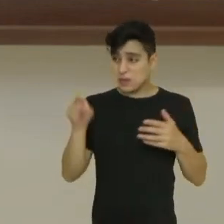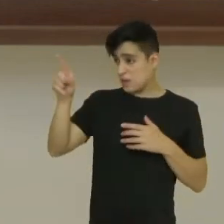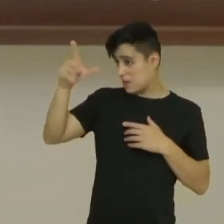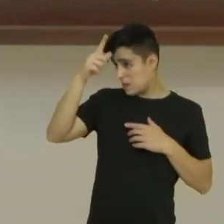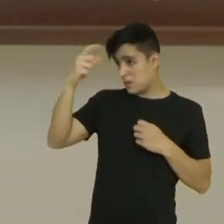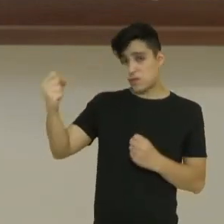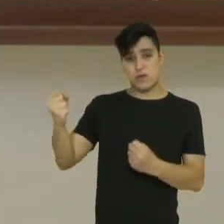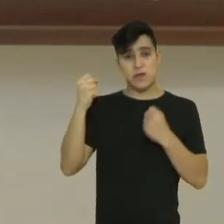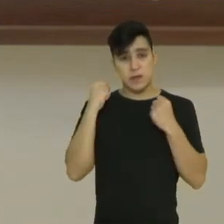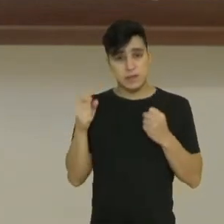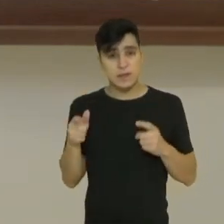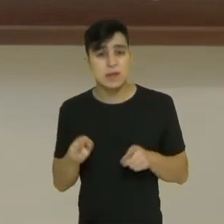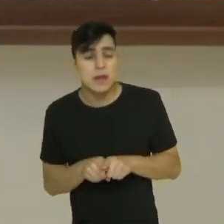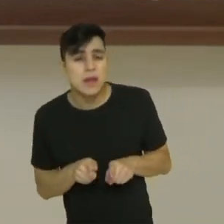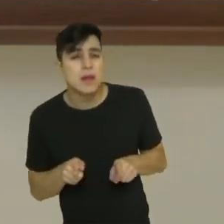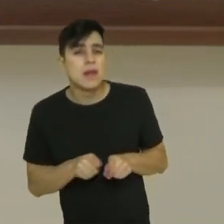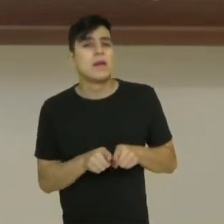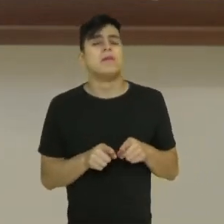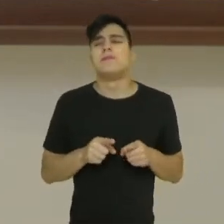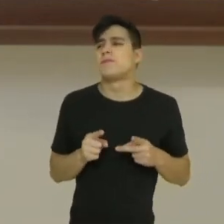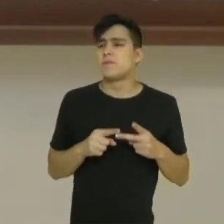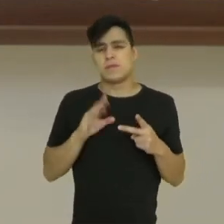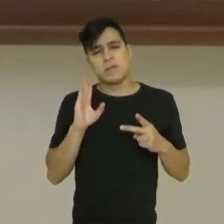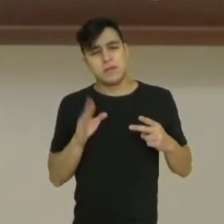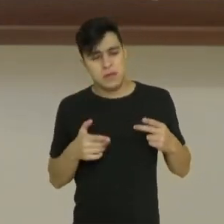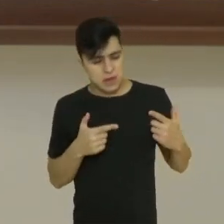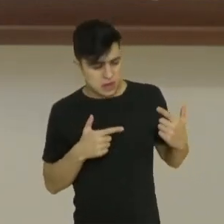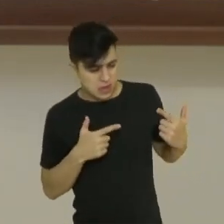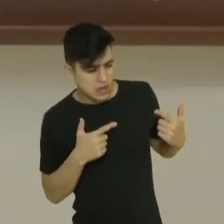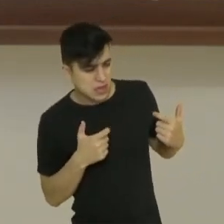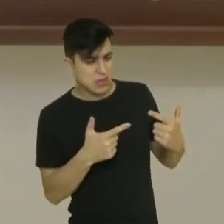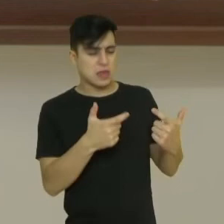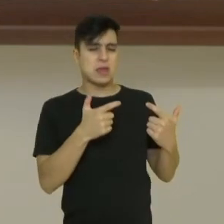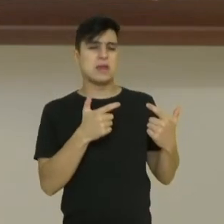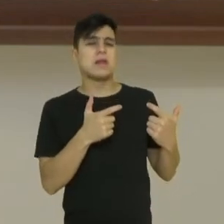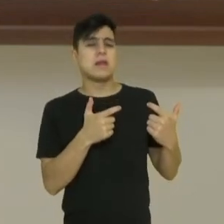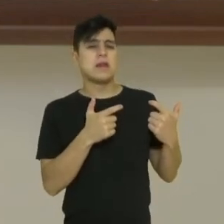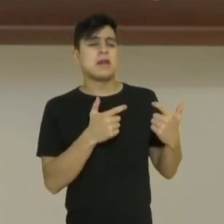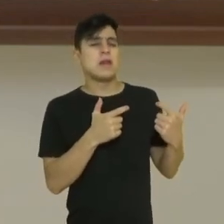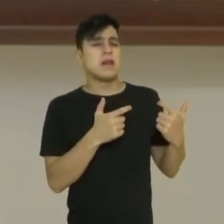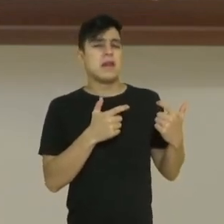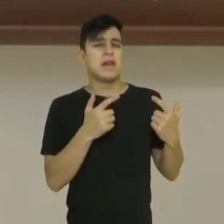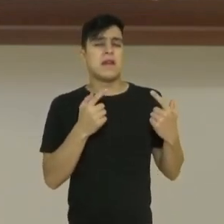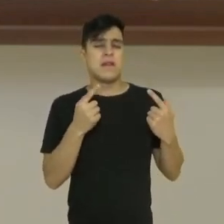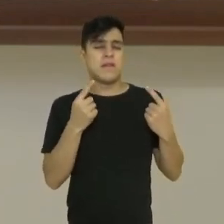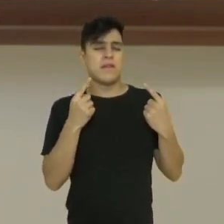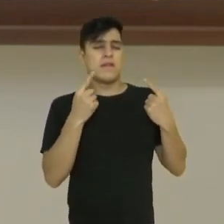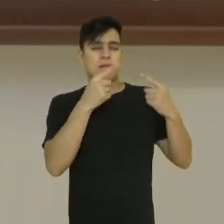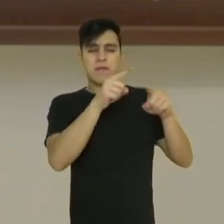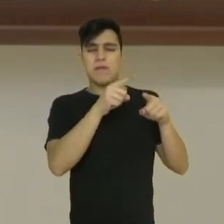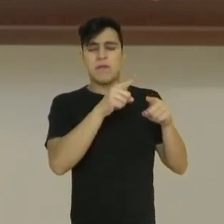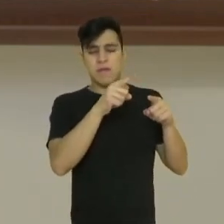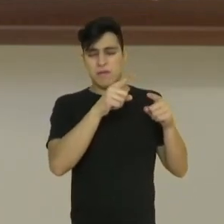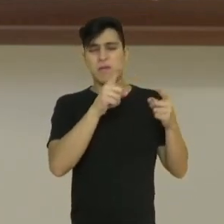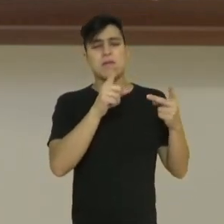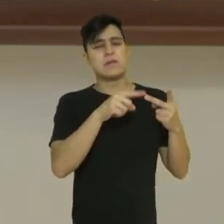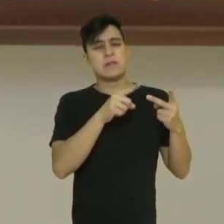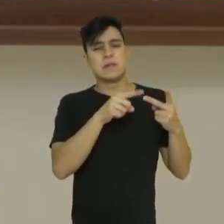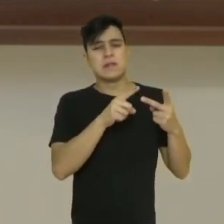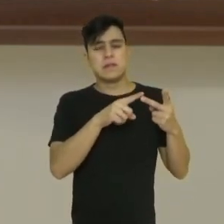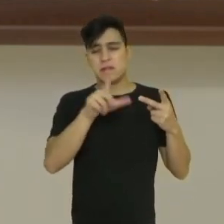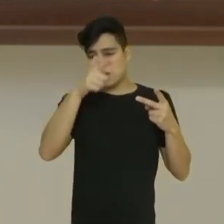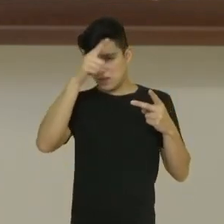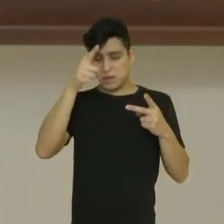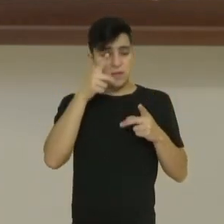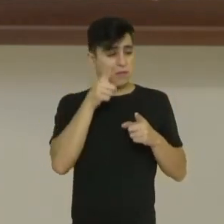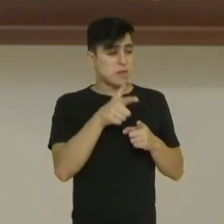muito forte. Teve já uma guerra franco-prussiana, a Alemanha se saiu muito bem nessa guerra, teve um período de paz. Só que a Alemanha,